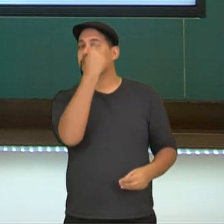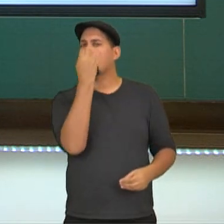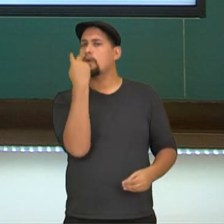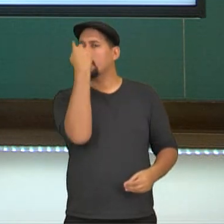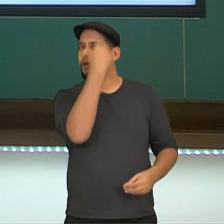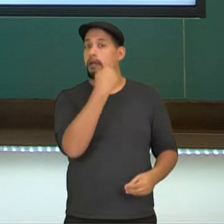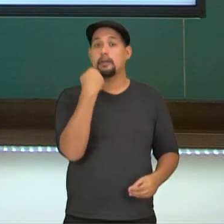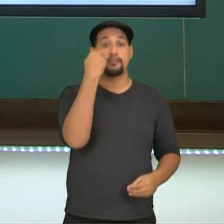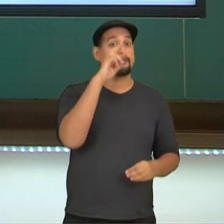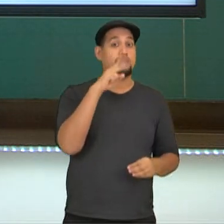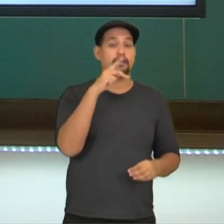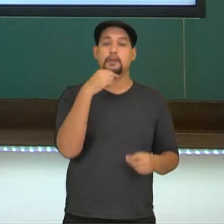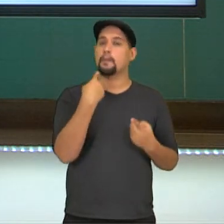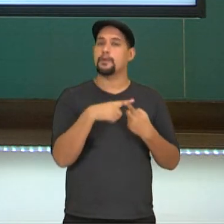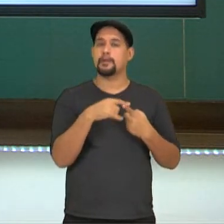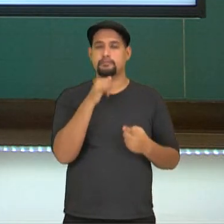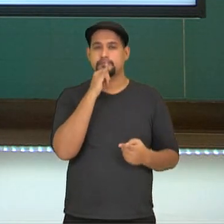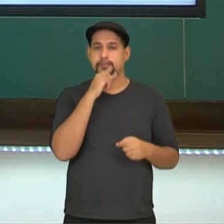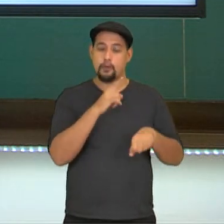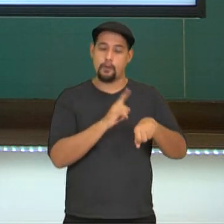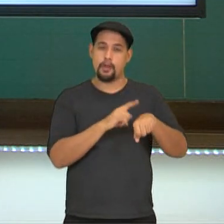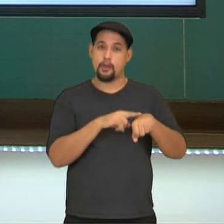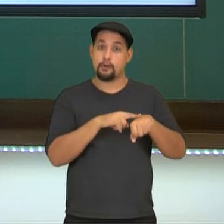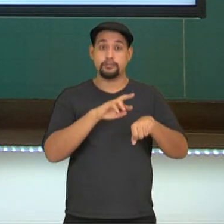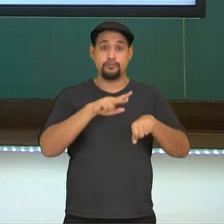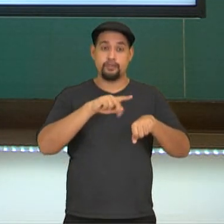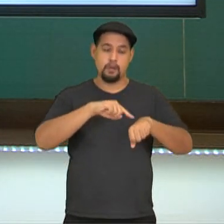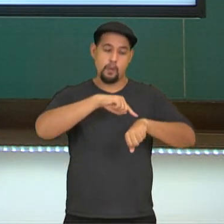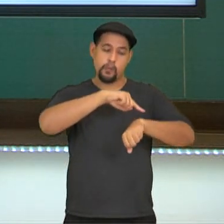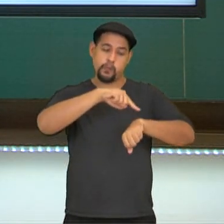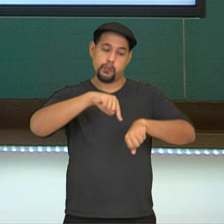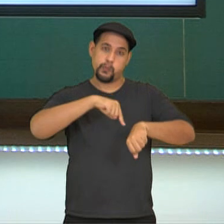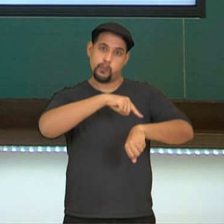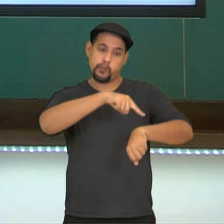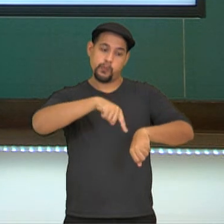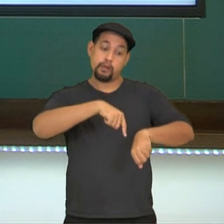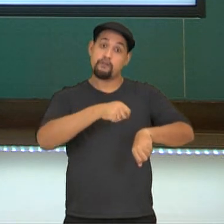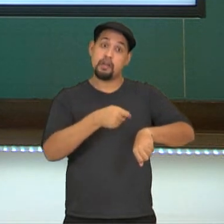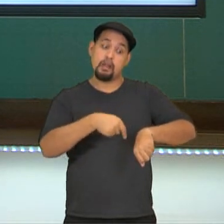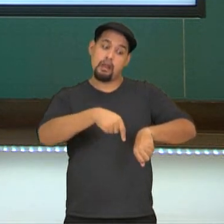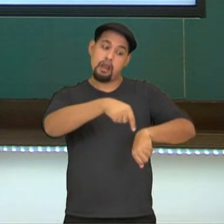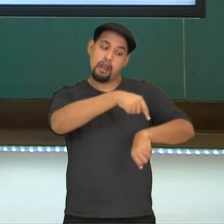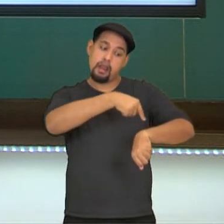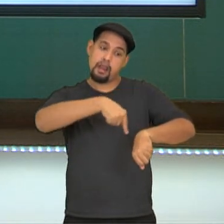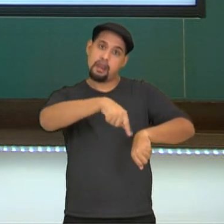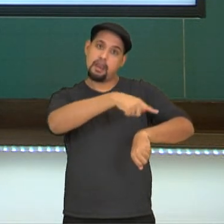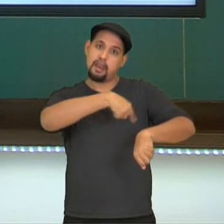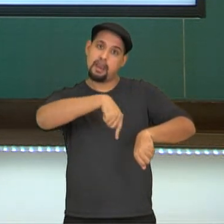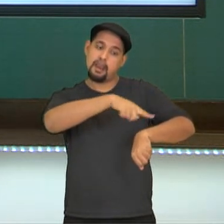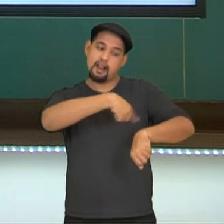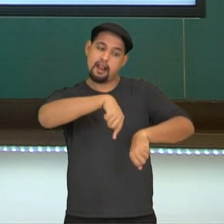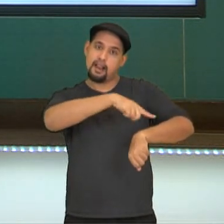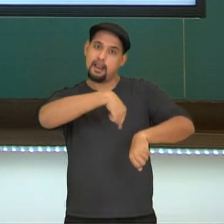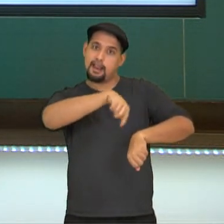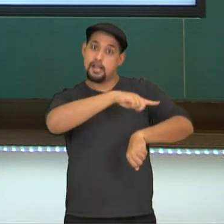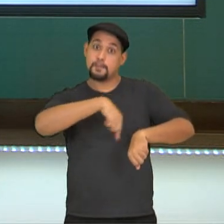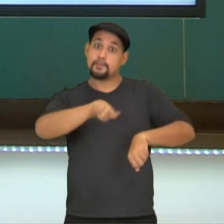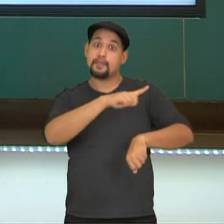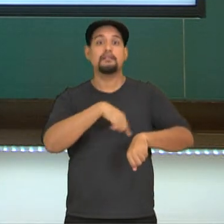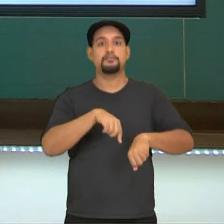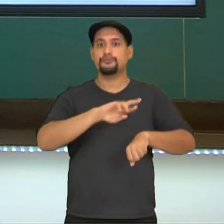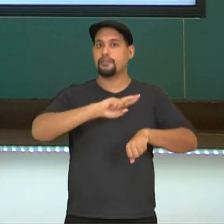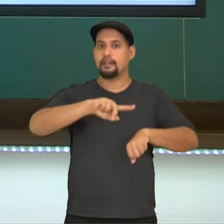contrário ao do relógio, porque o relógio é outro sentido. Então ele vai fazer esse movimento aqui, ou seja, no sentido